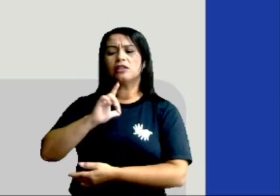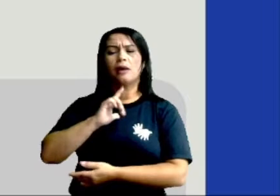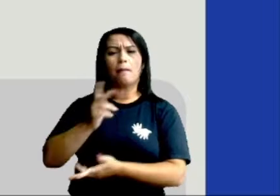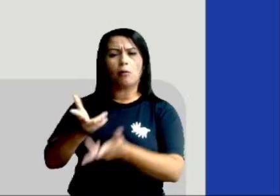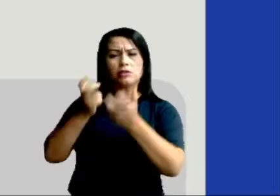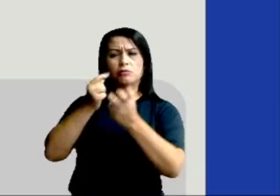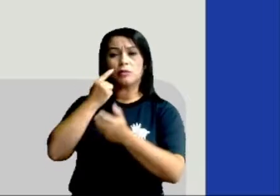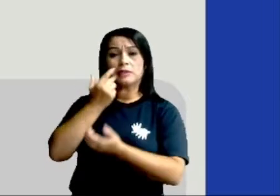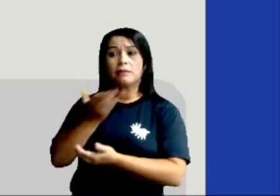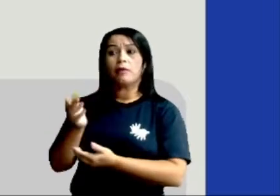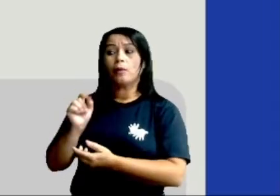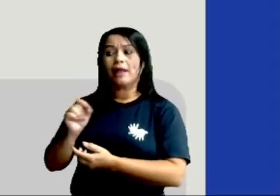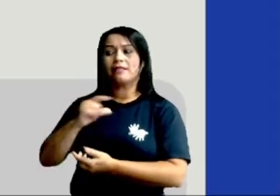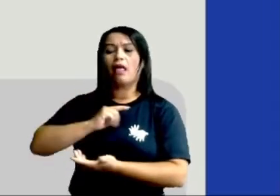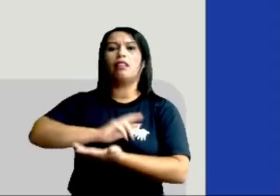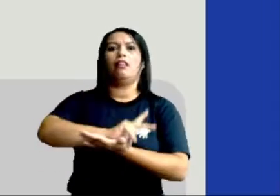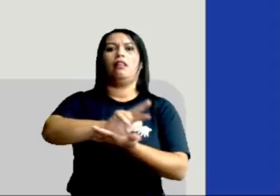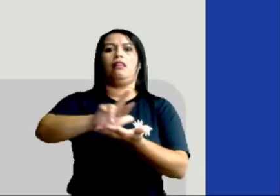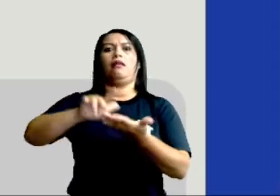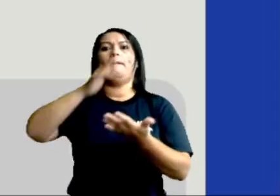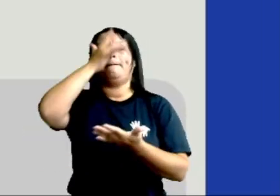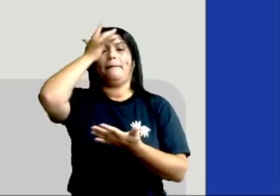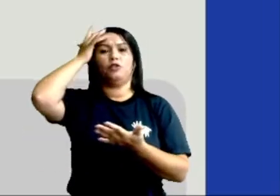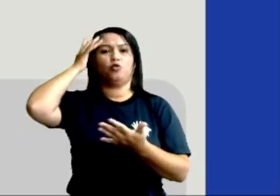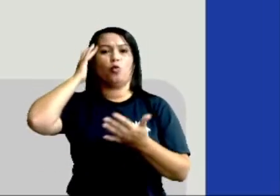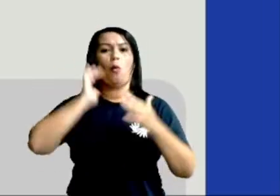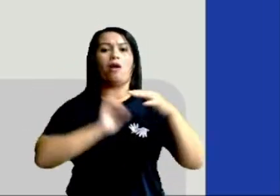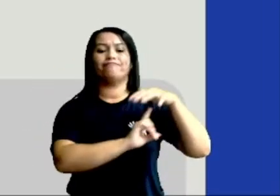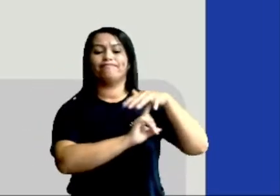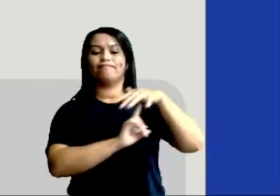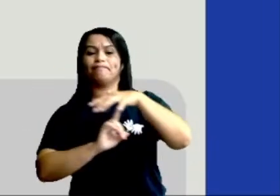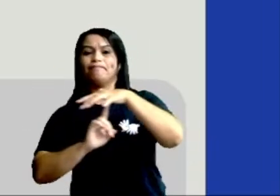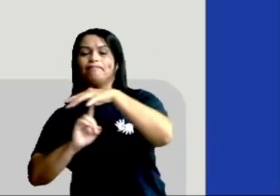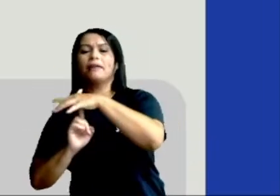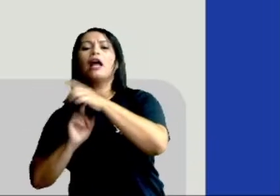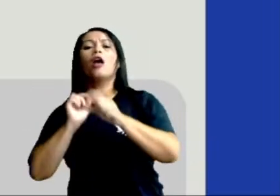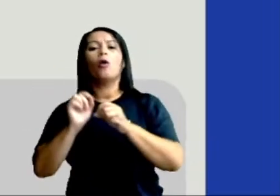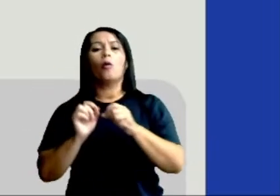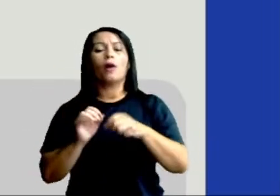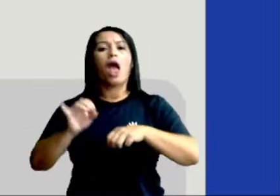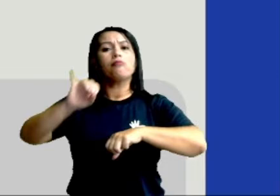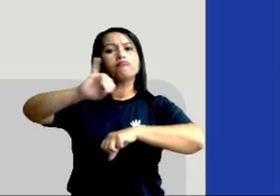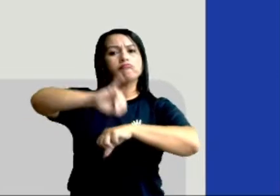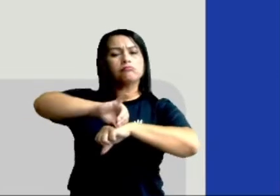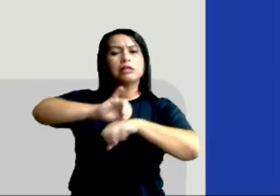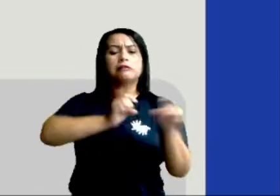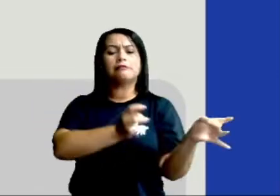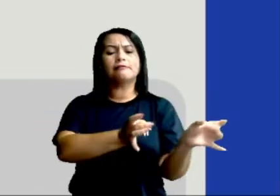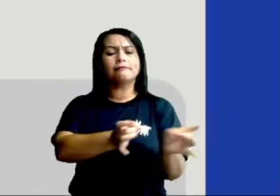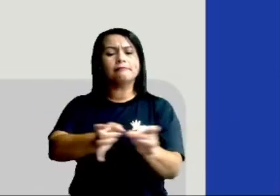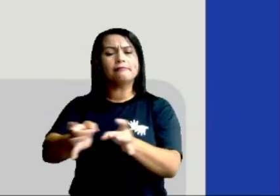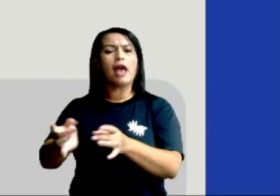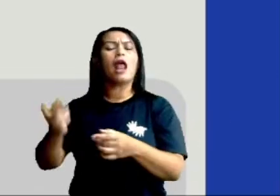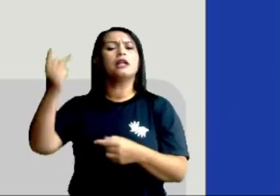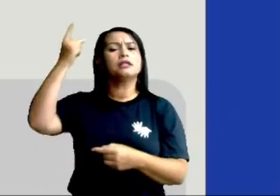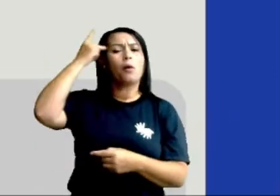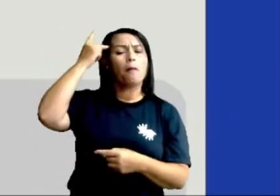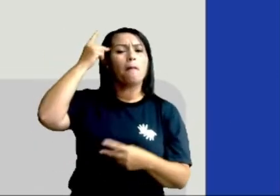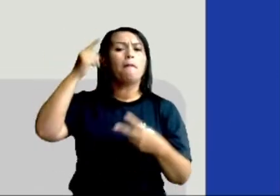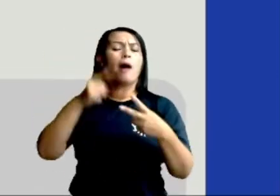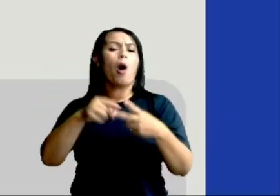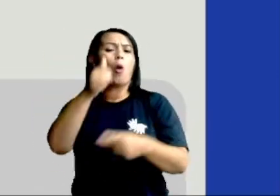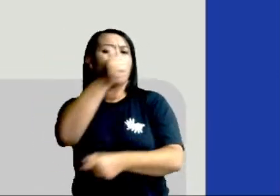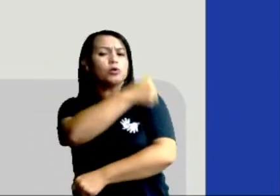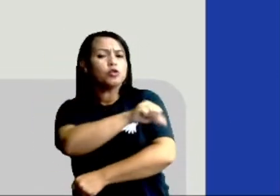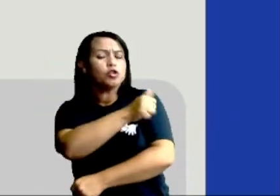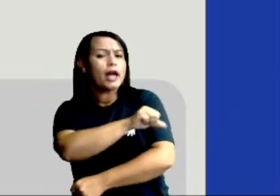gente perceber muita gente. Então isso aí é nos grandes centros comerciais, tanto de São Paulo como do